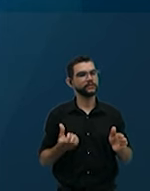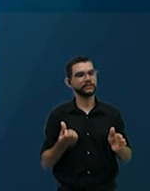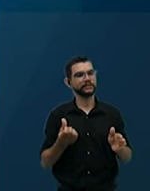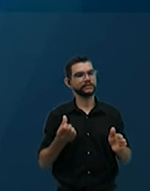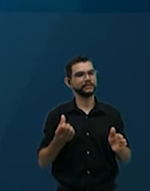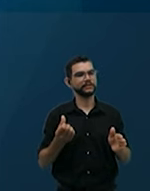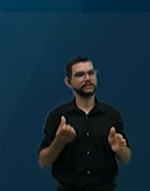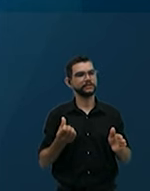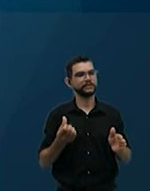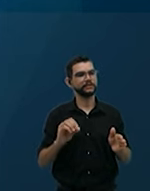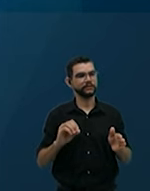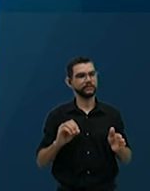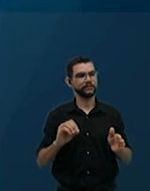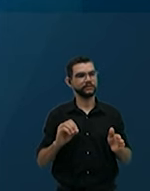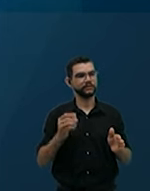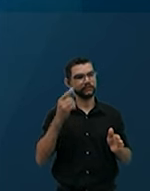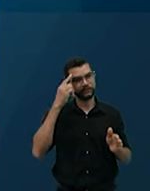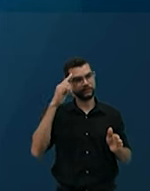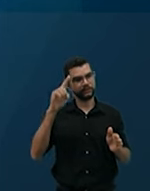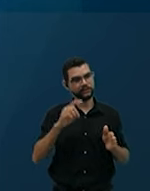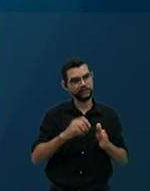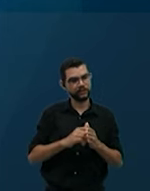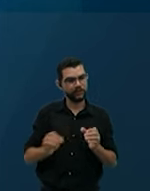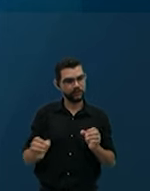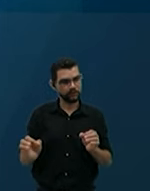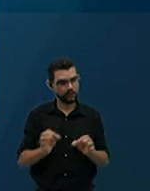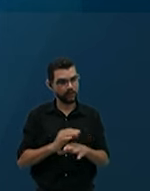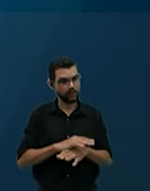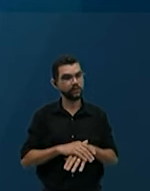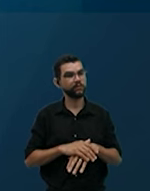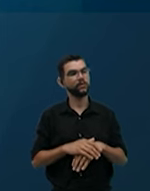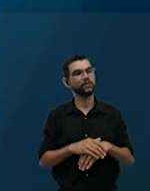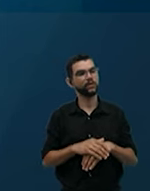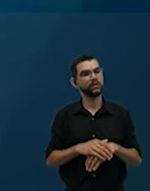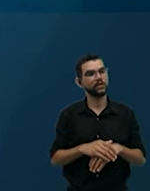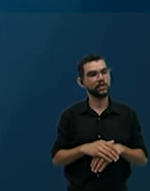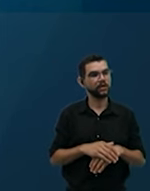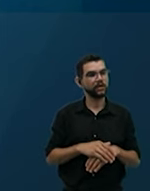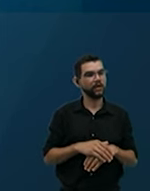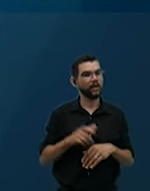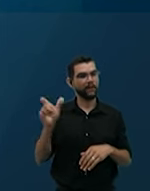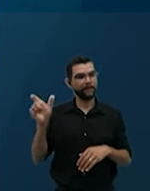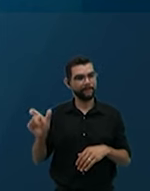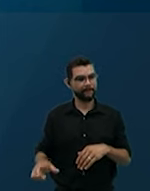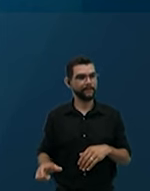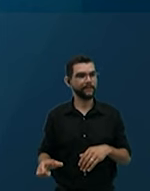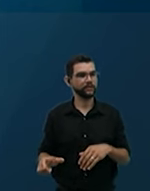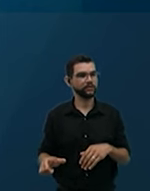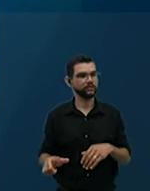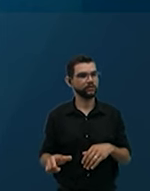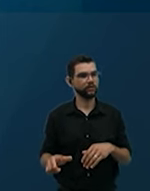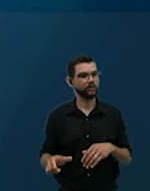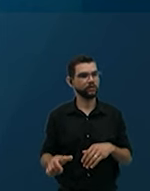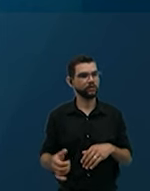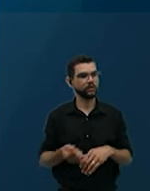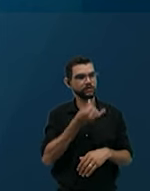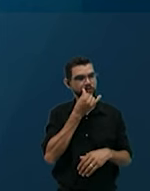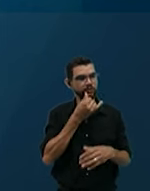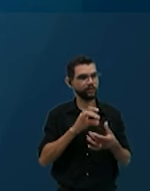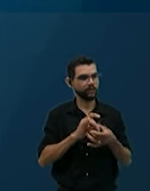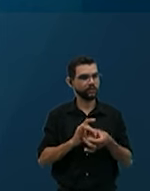portaria que reconhece a condição de anistiado político deve ocorrer com atualização monetária e acréscimos de